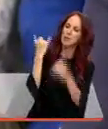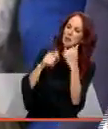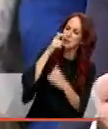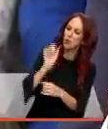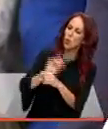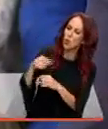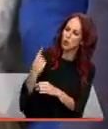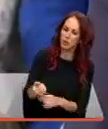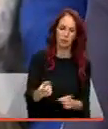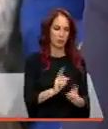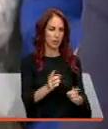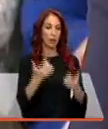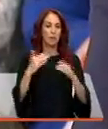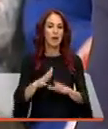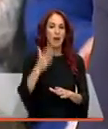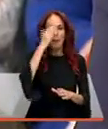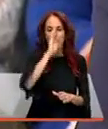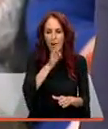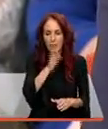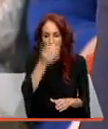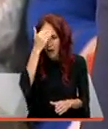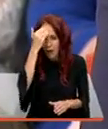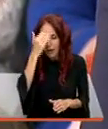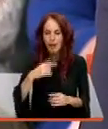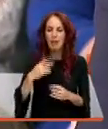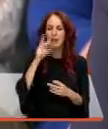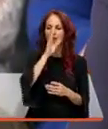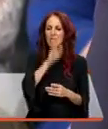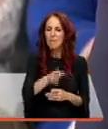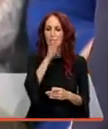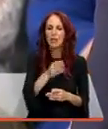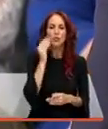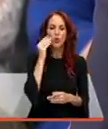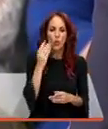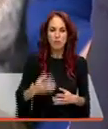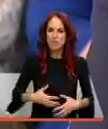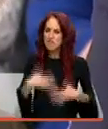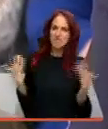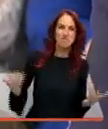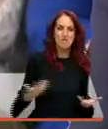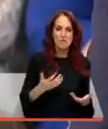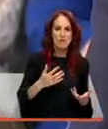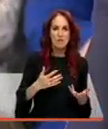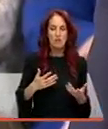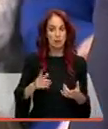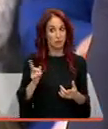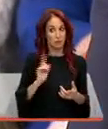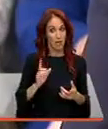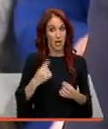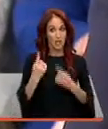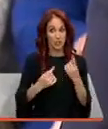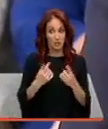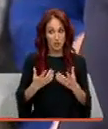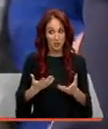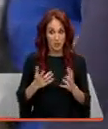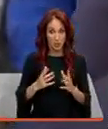pessoa toda a gente diz que não agora a questão é na verdade um dia a dia na prática não está vencido há uma tradição acontece às vezes acontece e